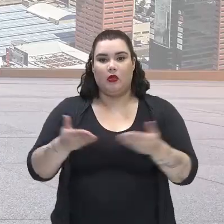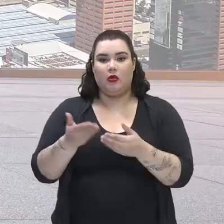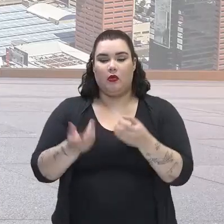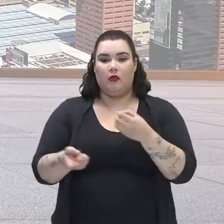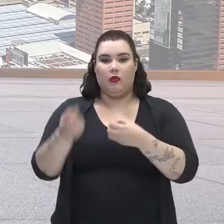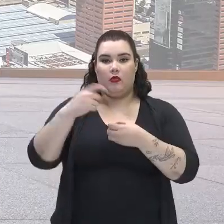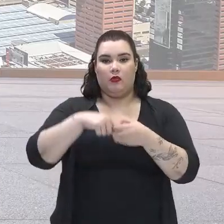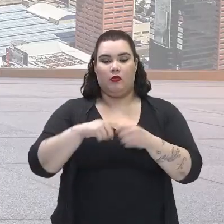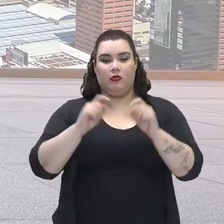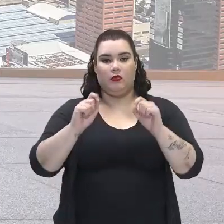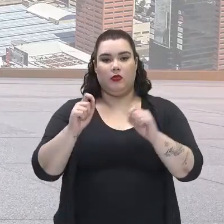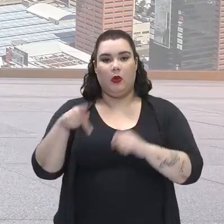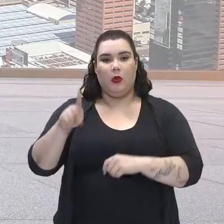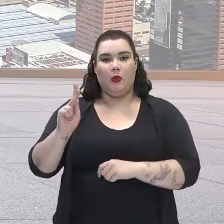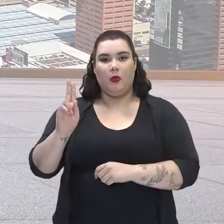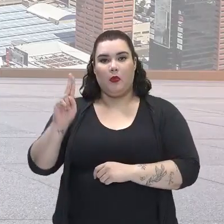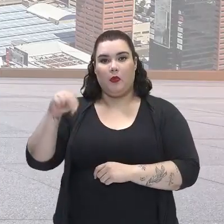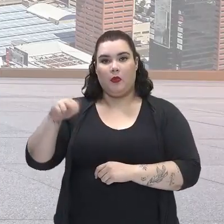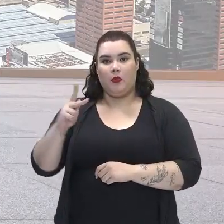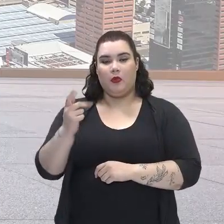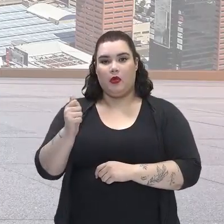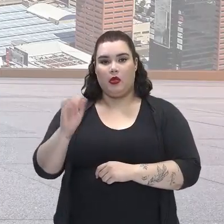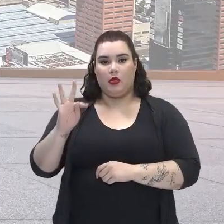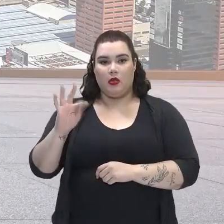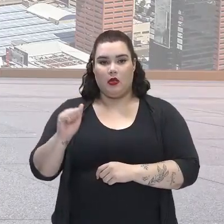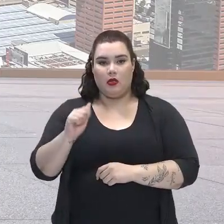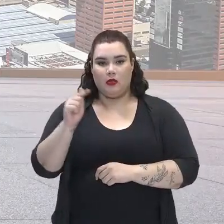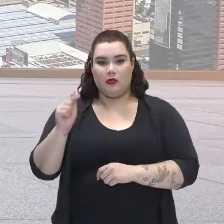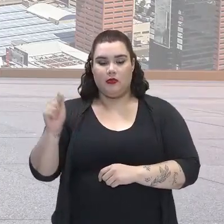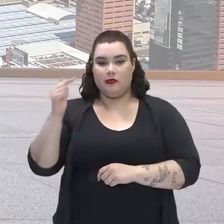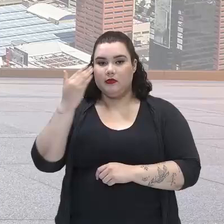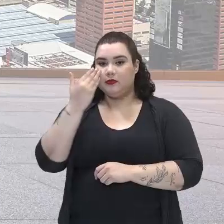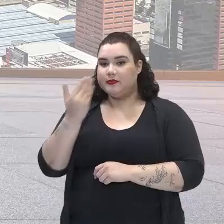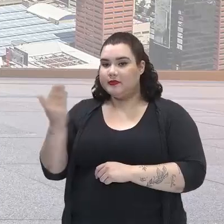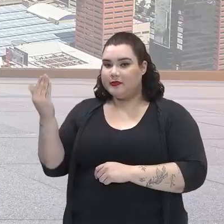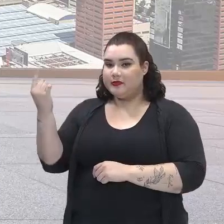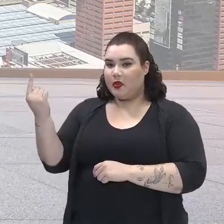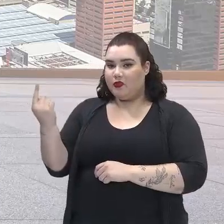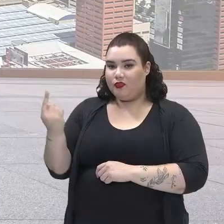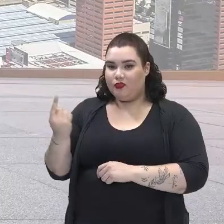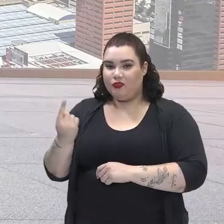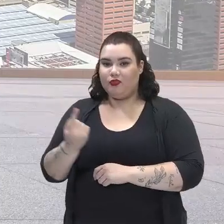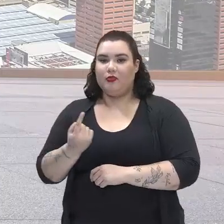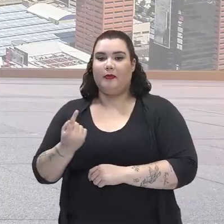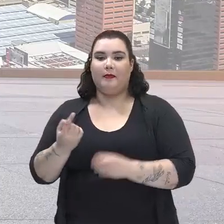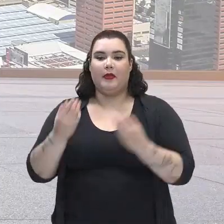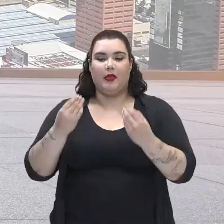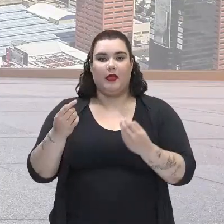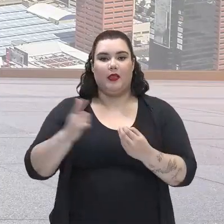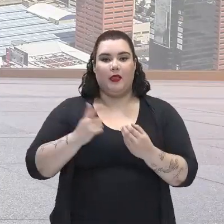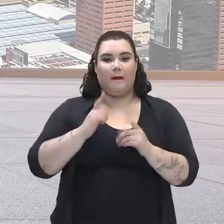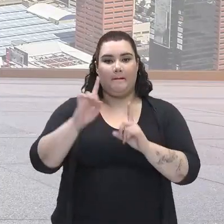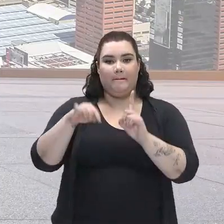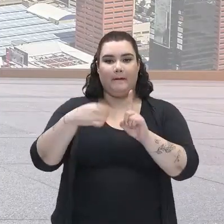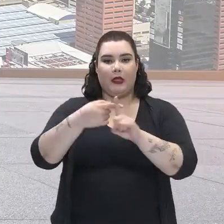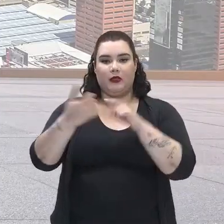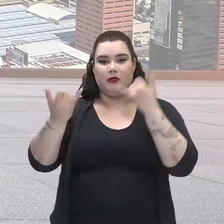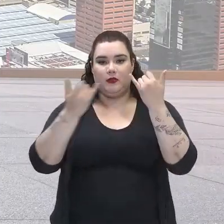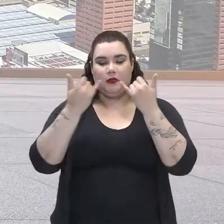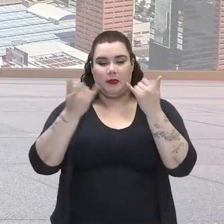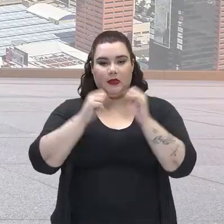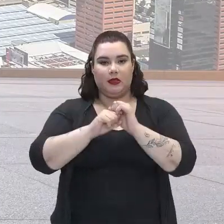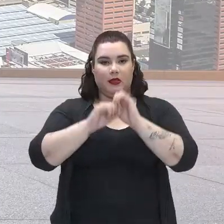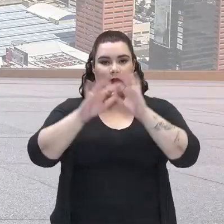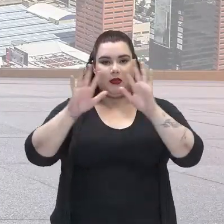agora com a nossa Cunhantã, não é mesmo? Ela tá aí, né? Tá vindo aí, ó, para trazer aí mais informações pra gente, né, minha